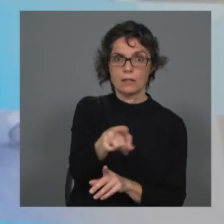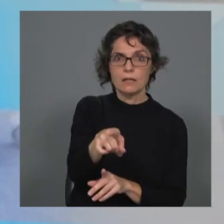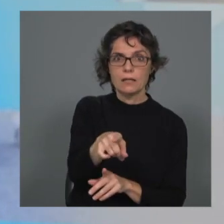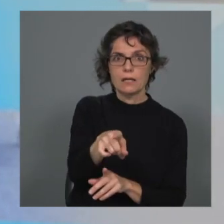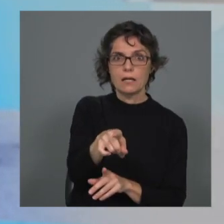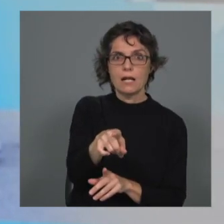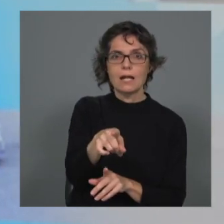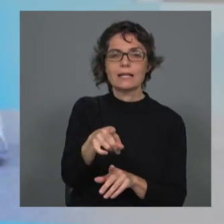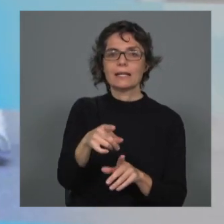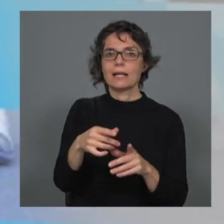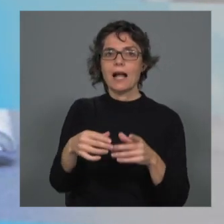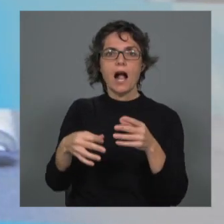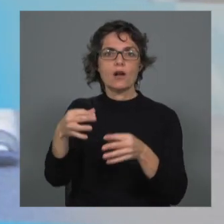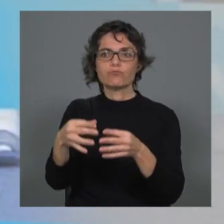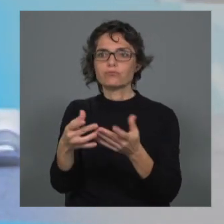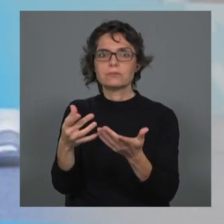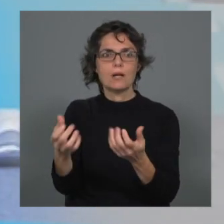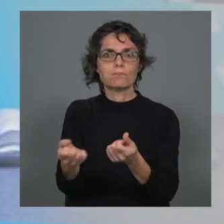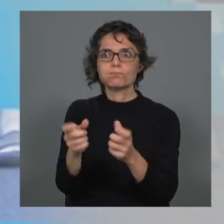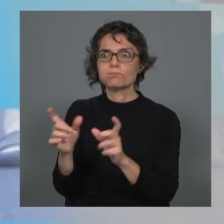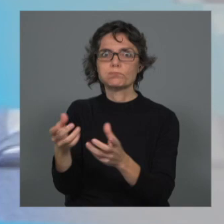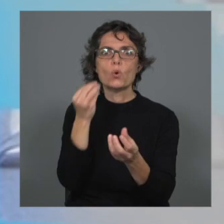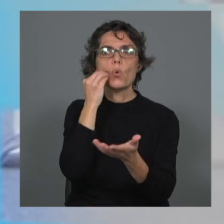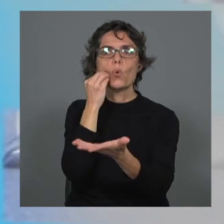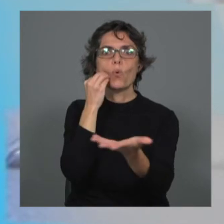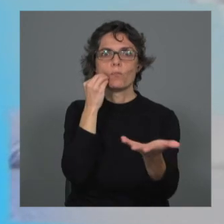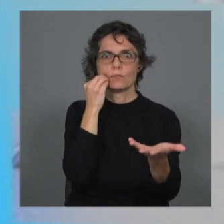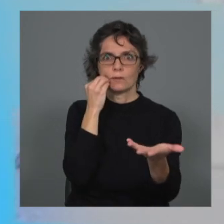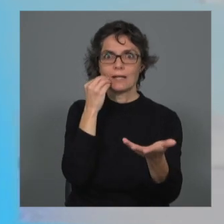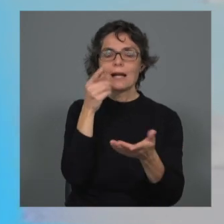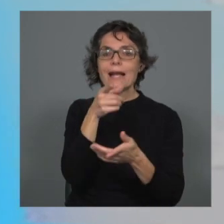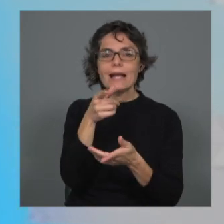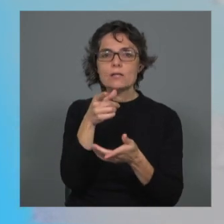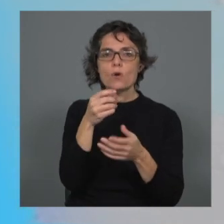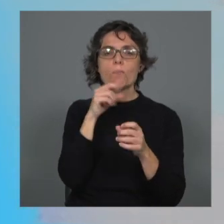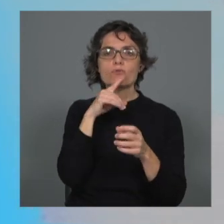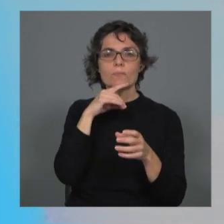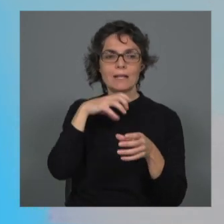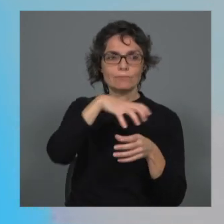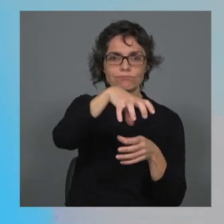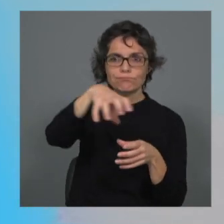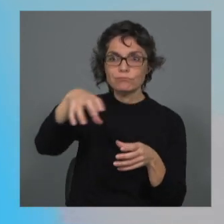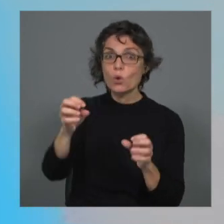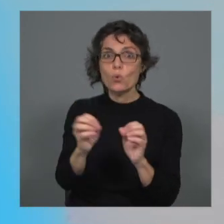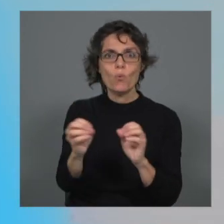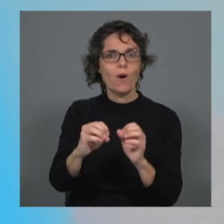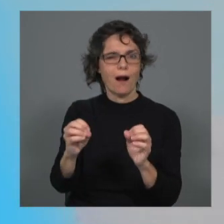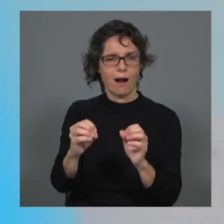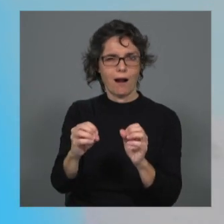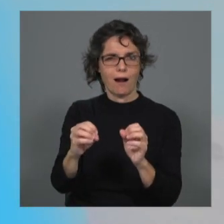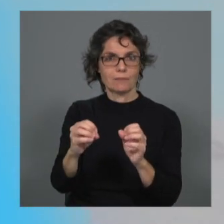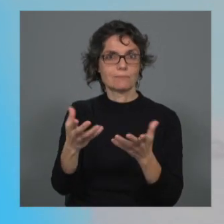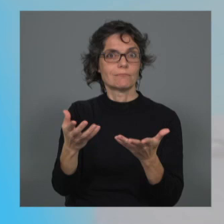da justiça, fora da distribuição e da repartição de recursos. Os cálculos estão